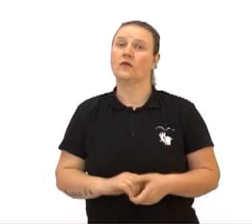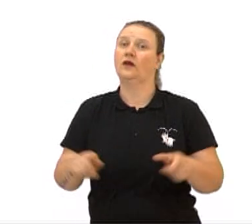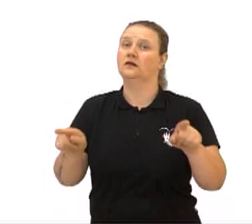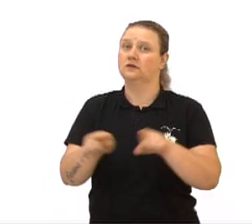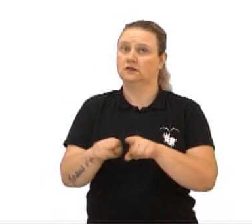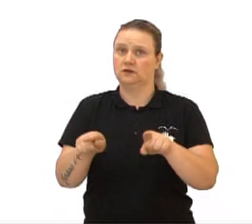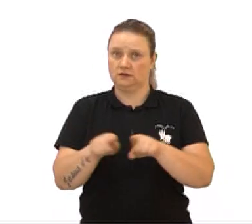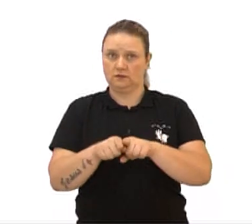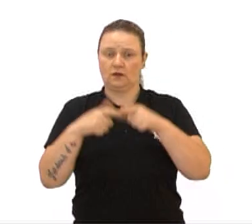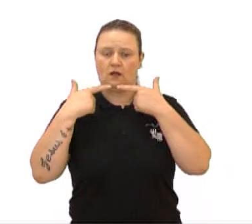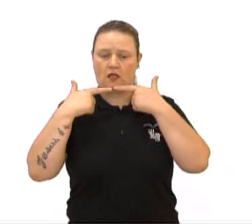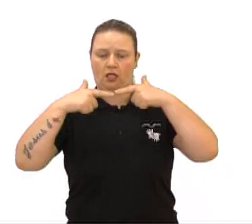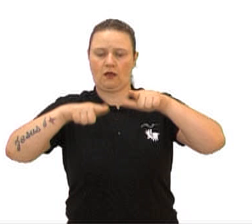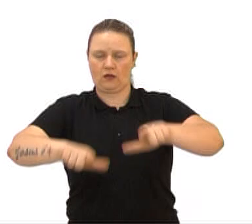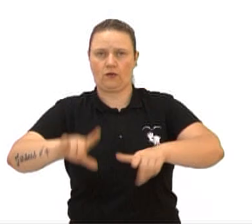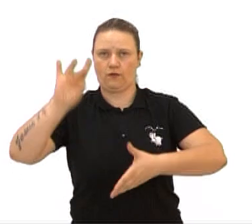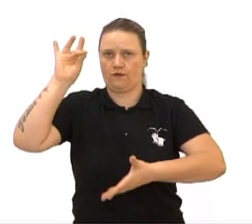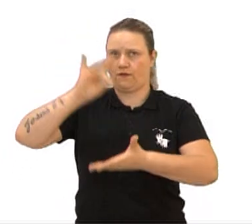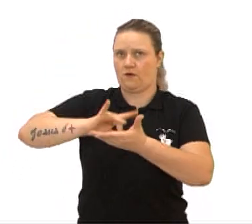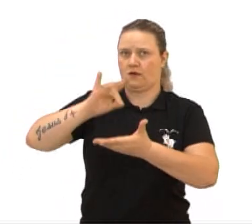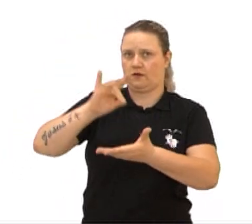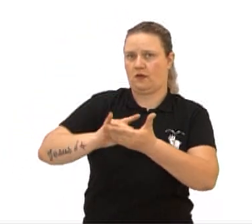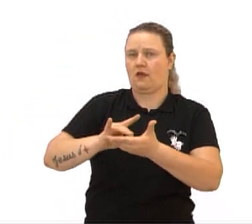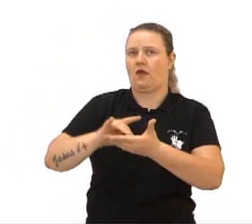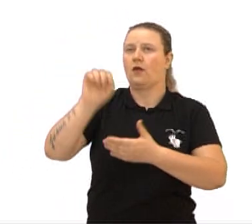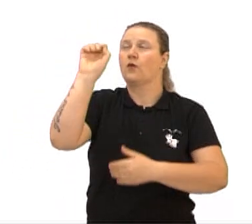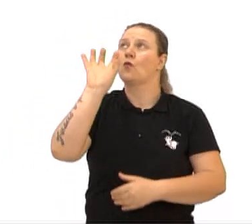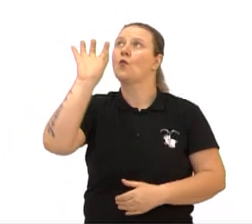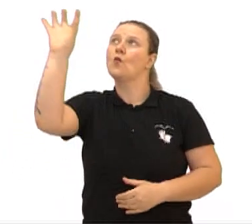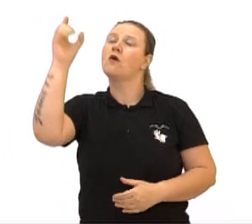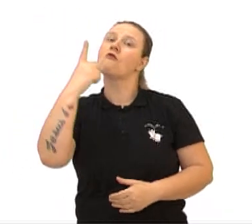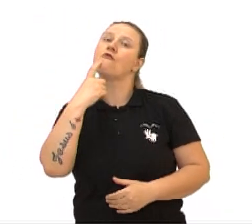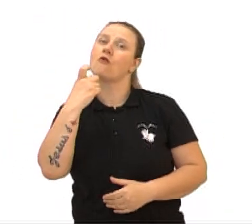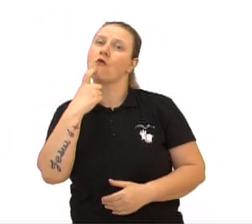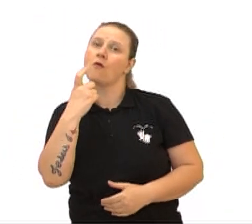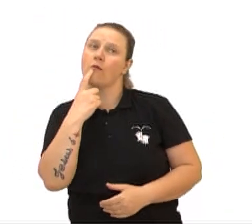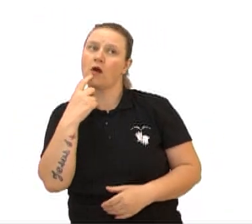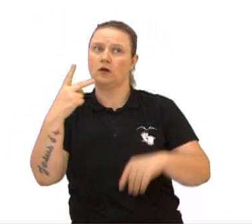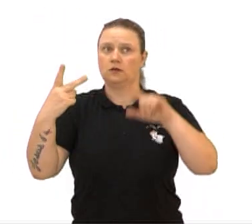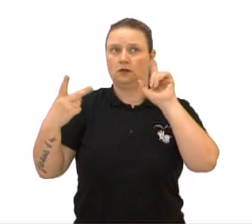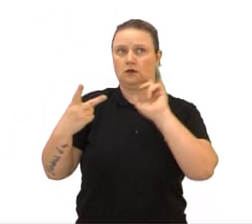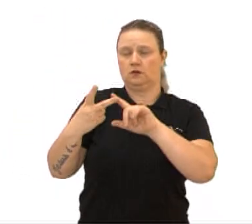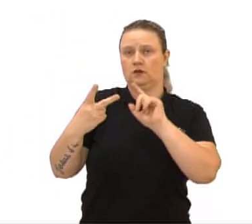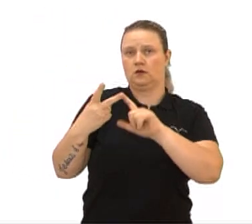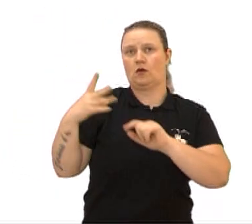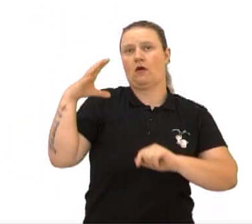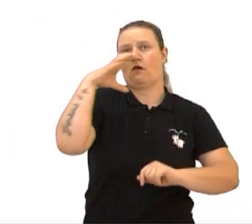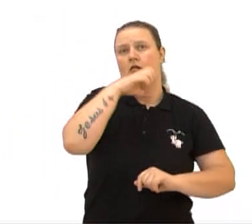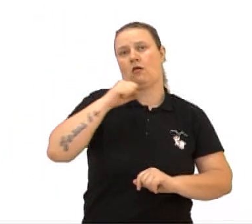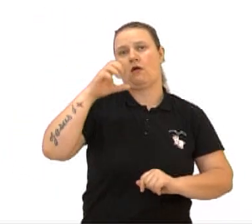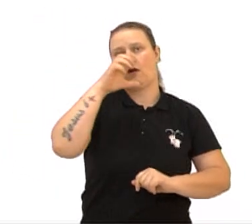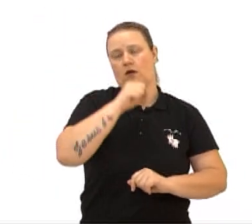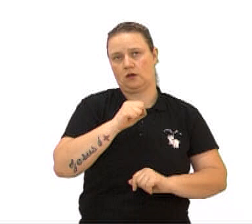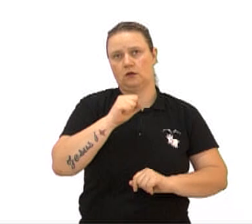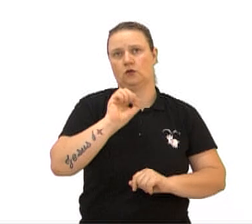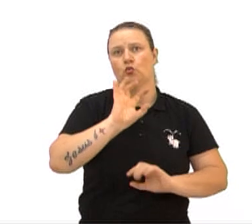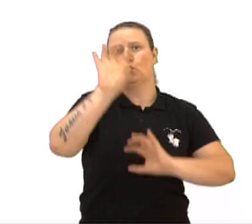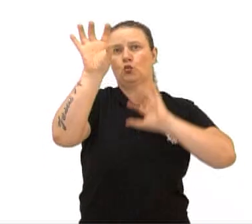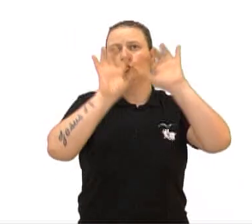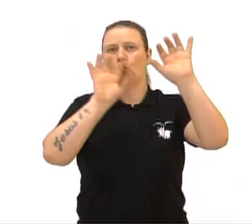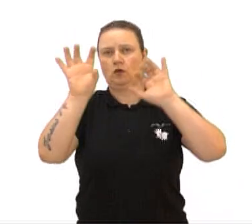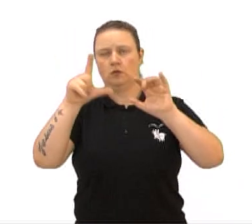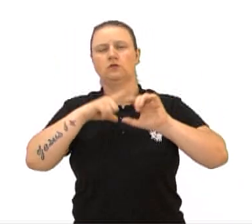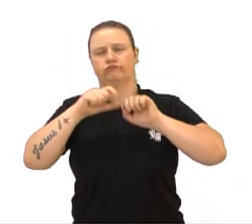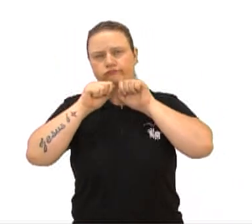língua oficial e cooficial na região que está em vermelho, é não oficial, mas amplamente extendida nas regiões